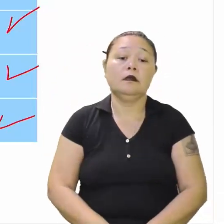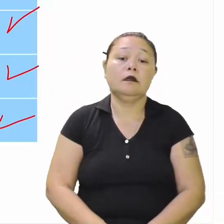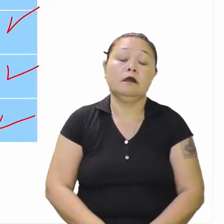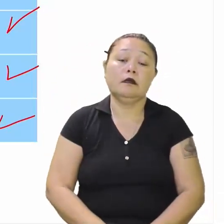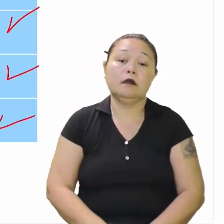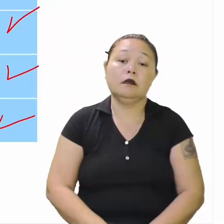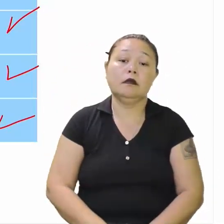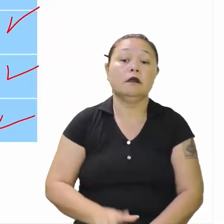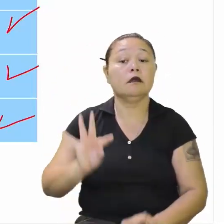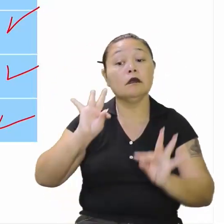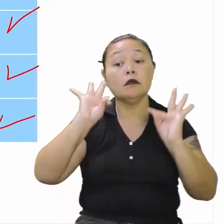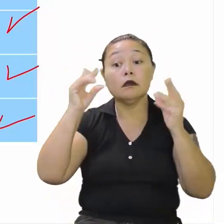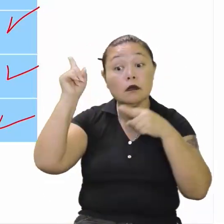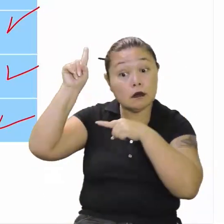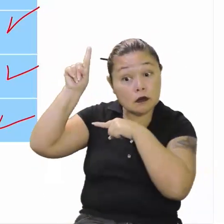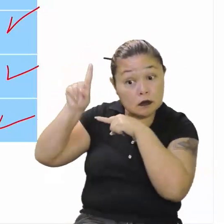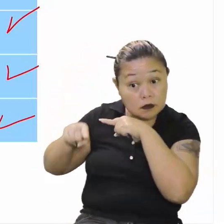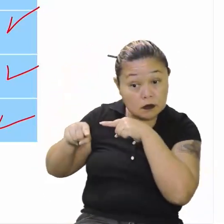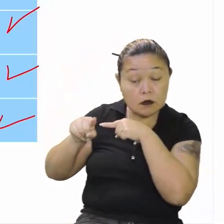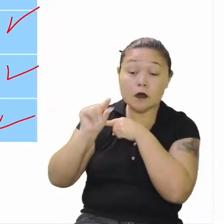são unidades